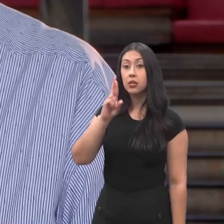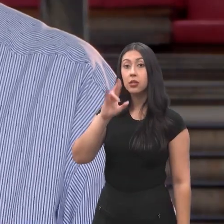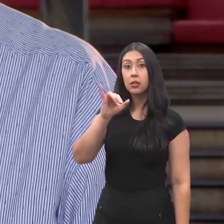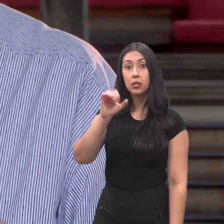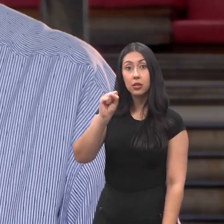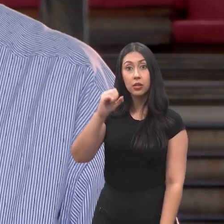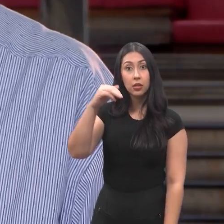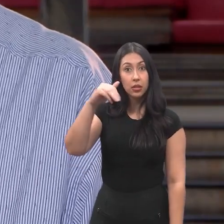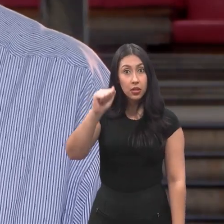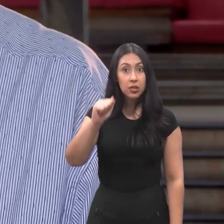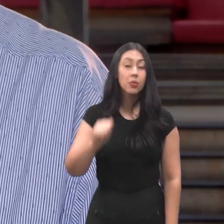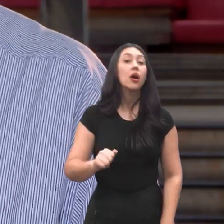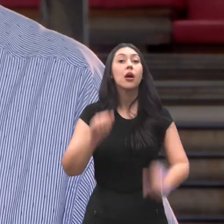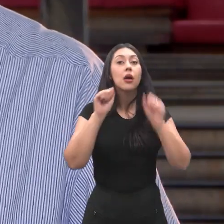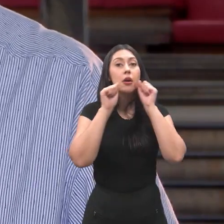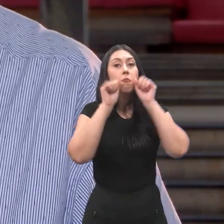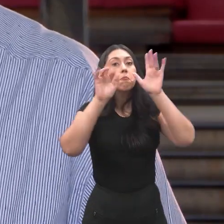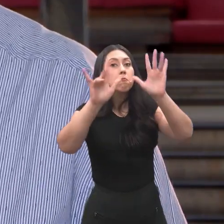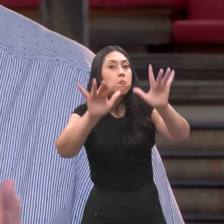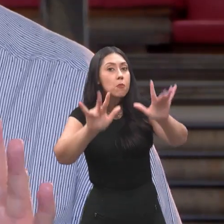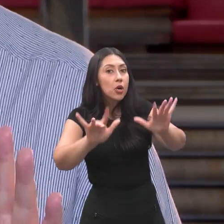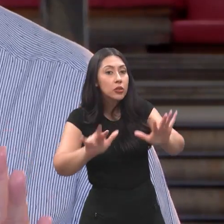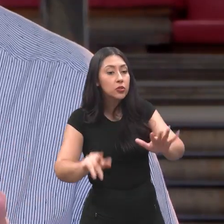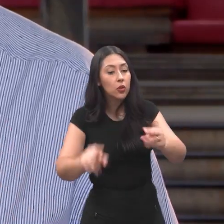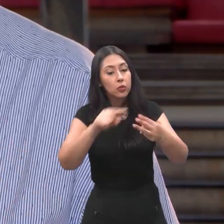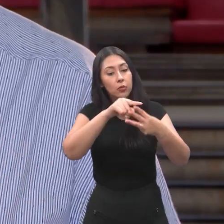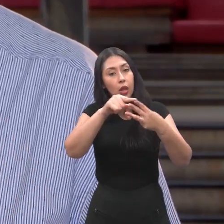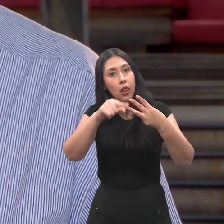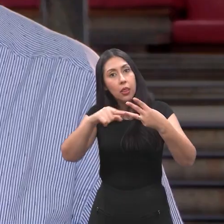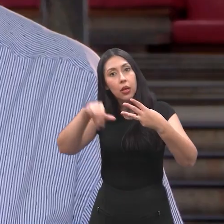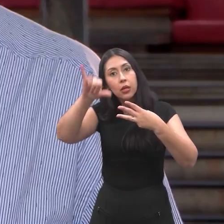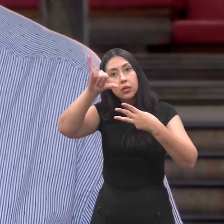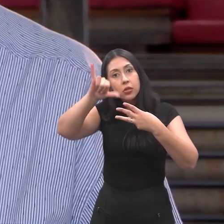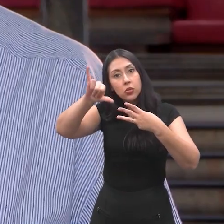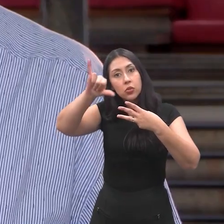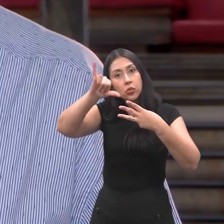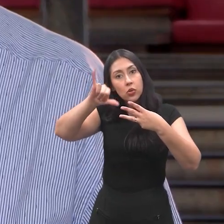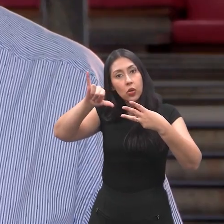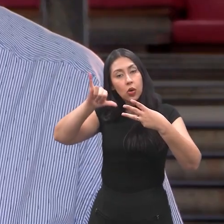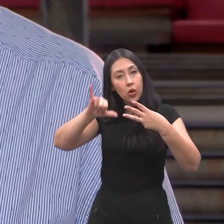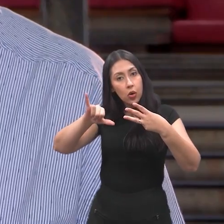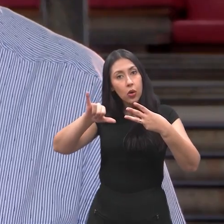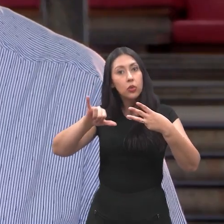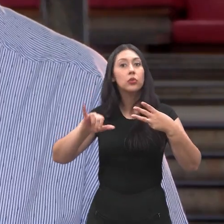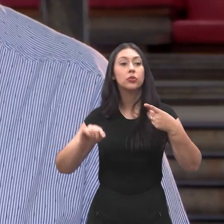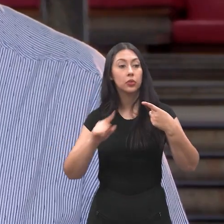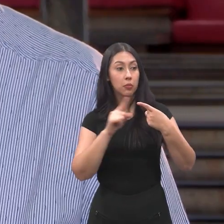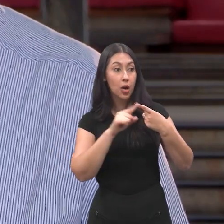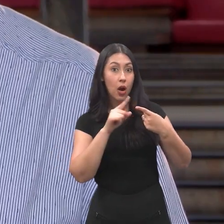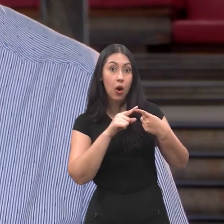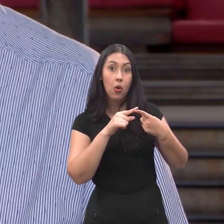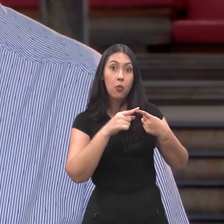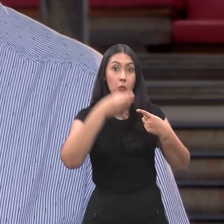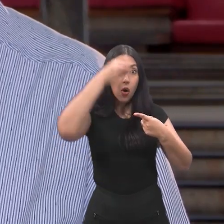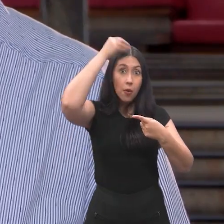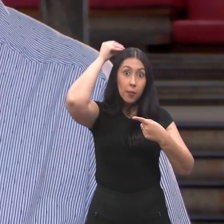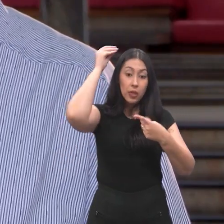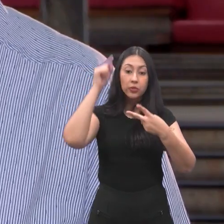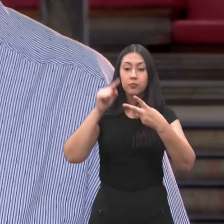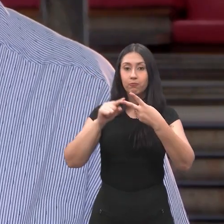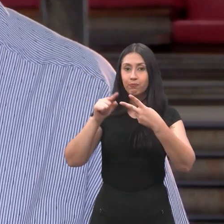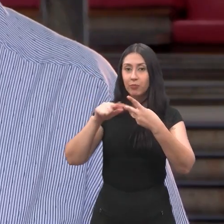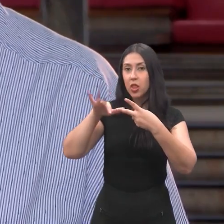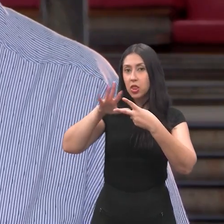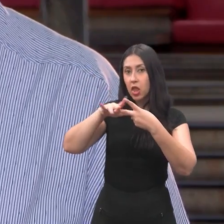o bispo abençoa os 3 óleos que nós padres usamos durante o ano todo. Dos catecúmenos, para os batizados,